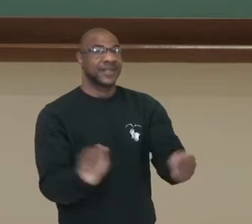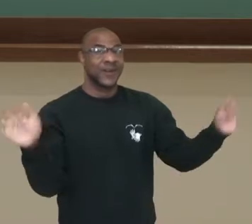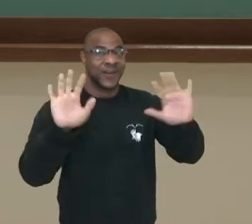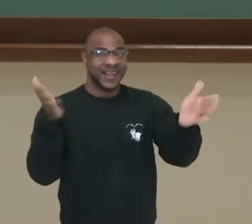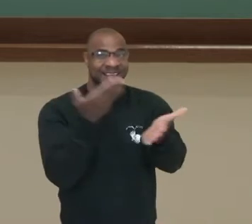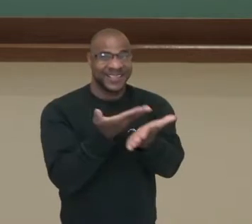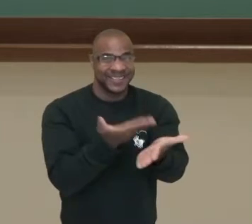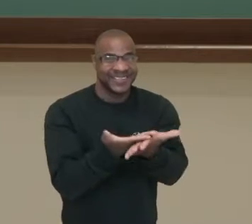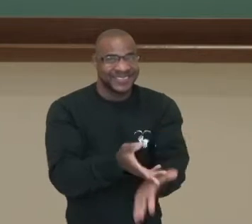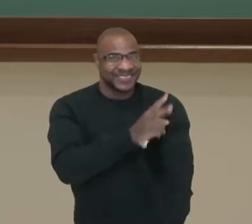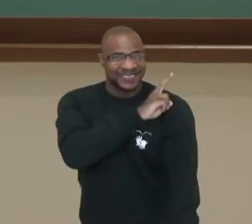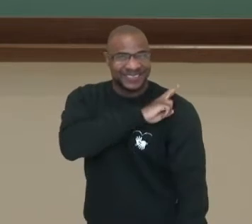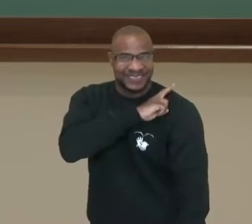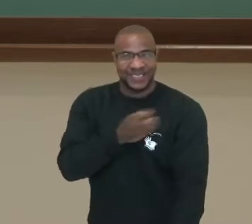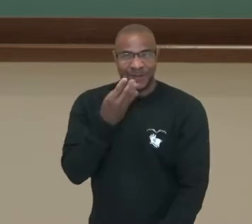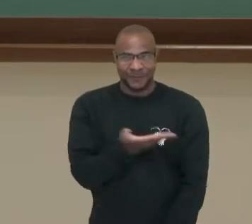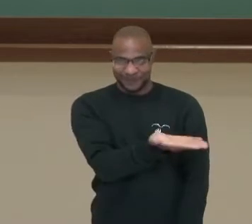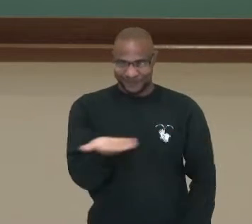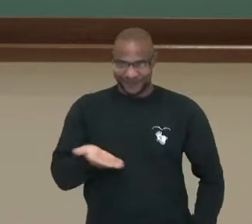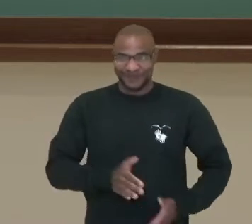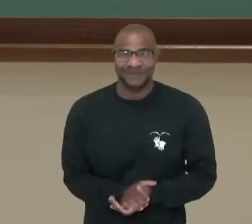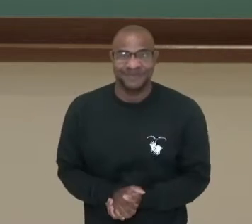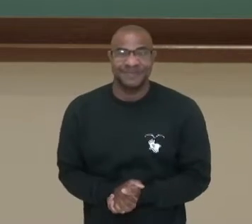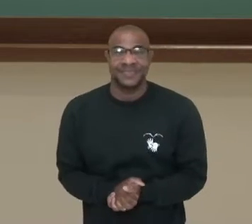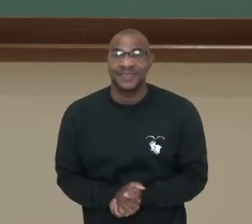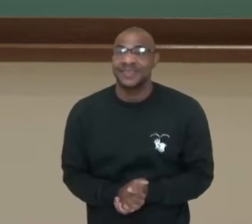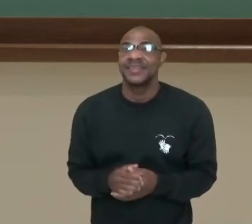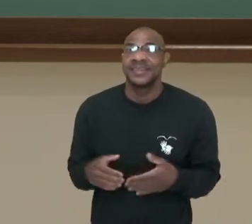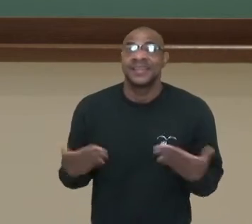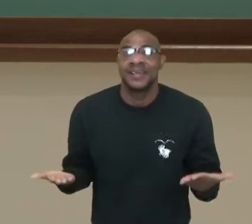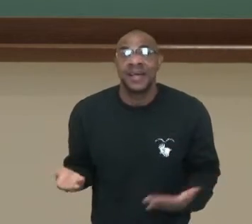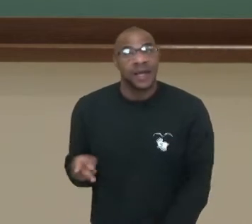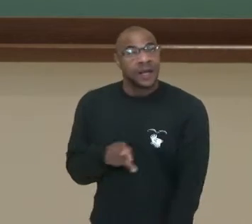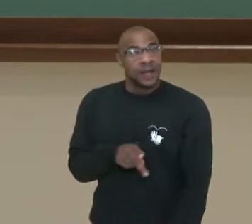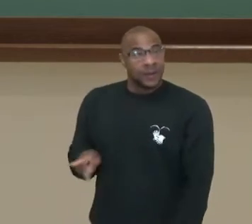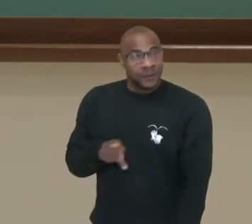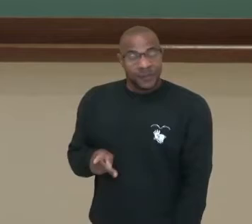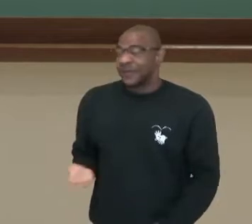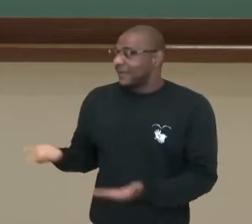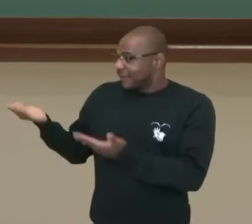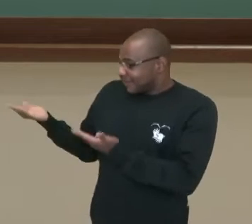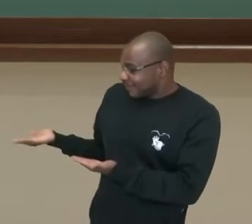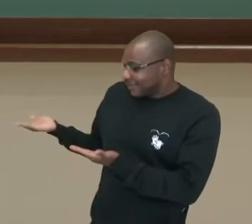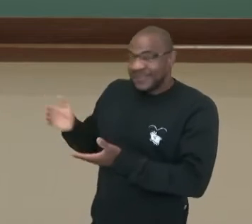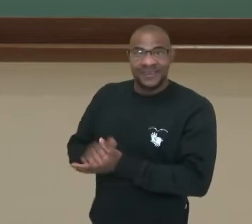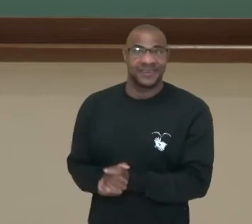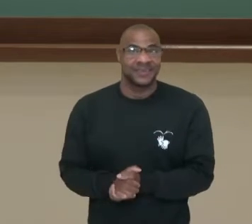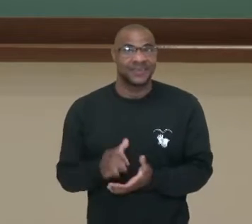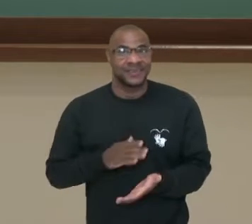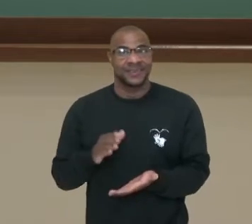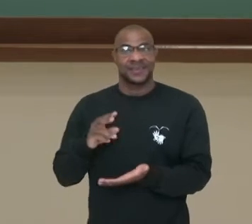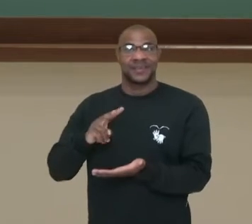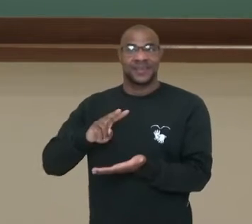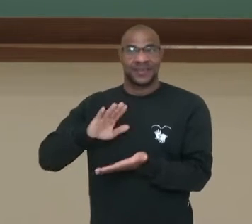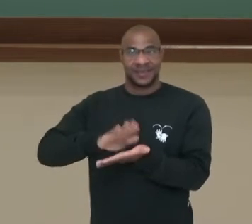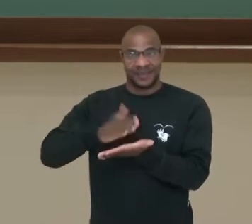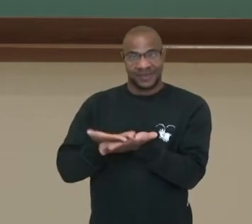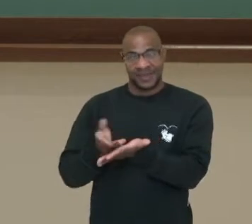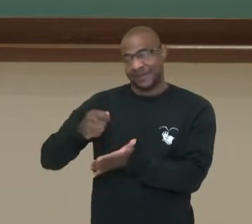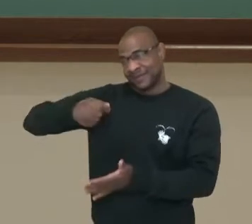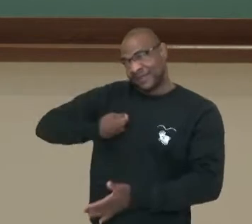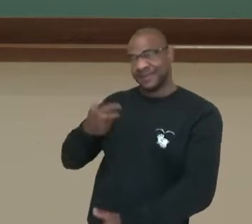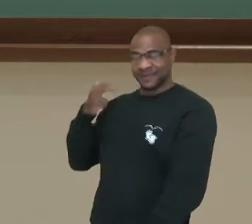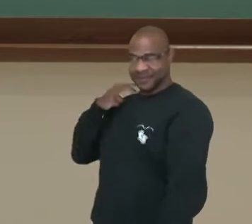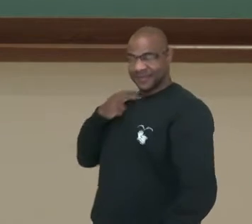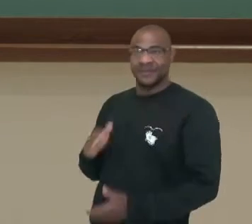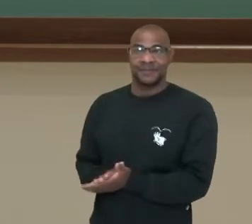estudante da segunda série, tudo bem com você? Espero que sim. Eu sou a professora Ana Carolina, hoje eu estou com o Val e vamos